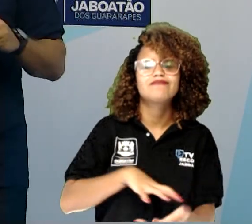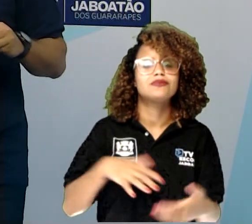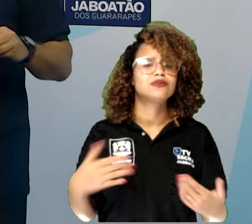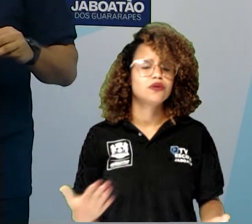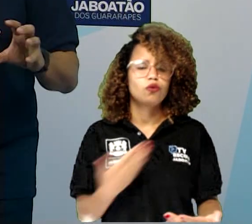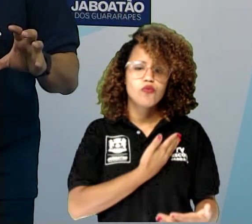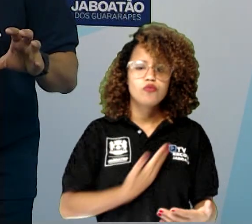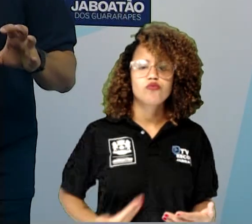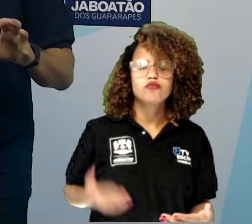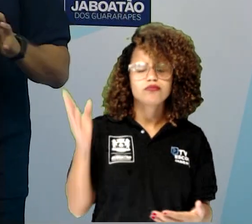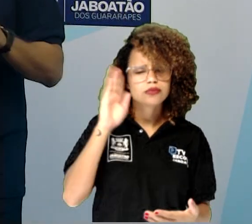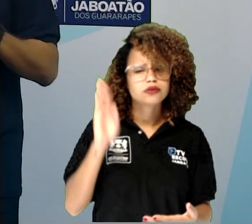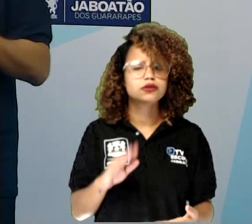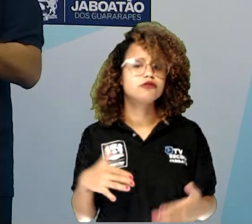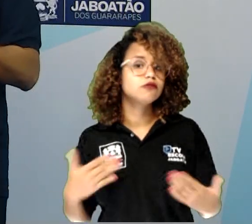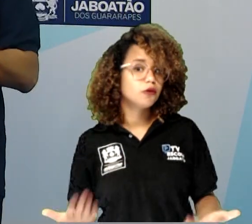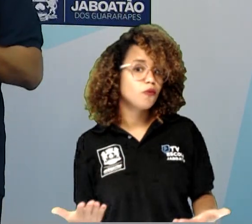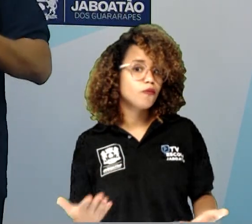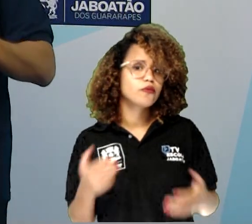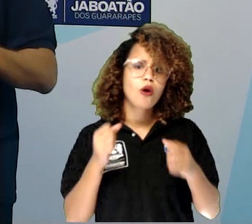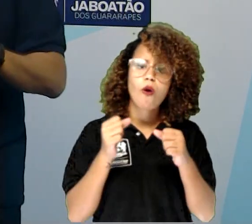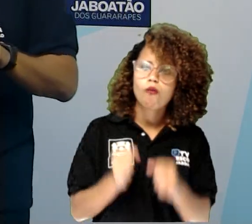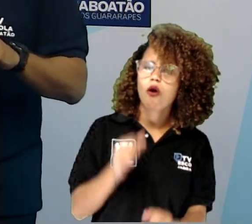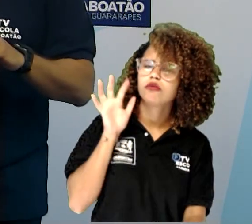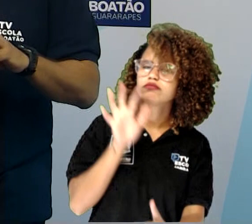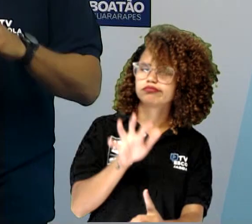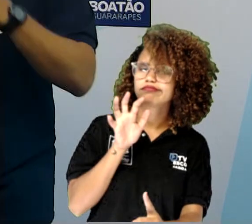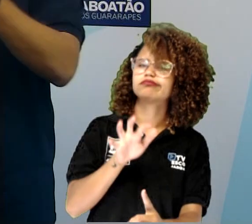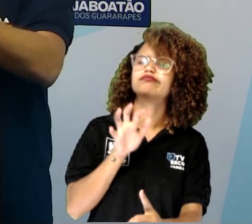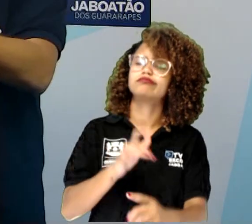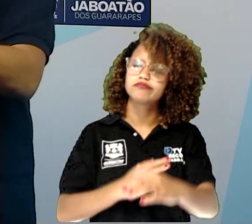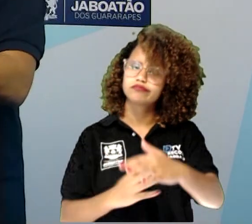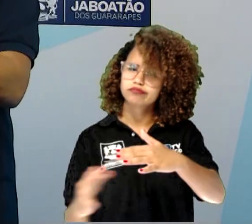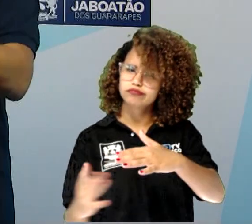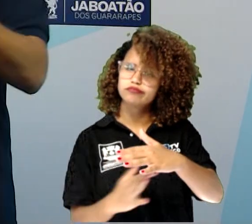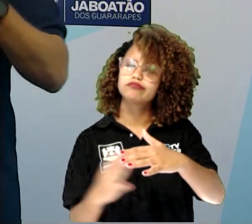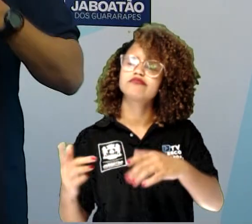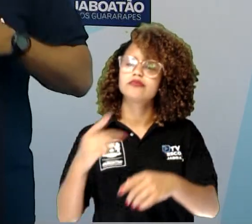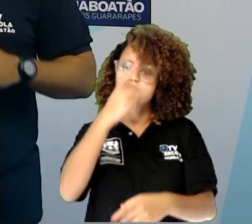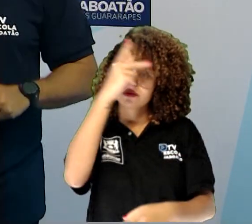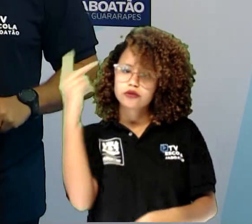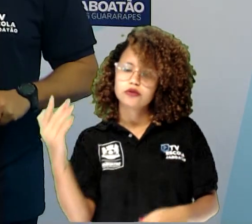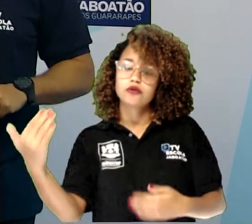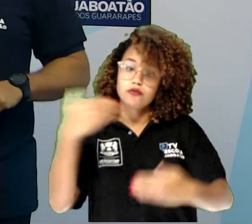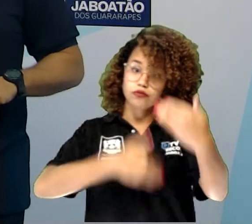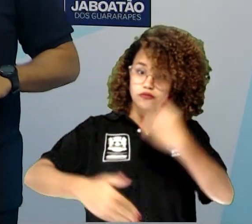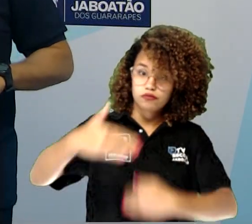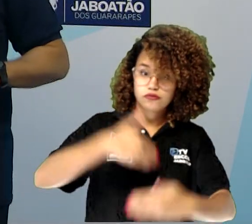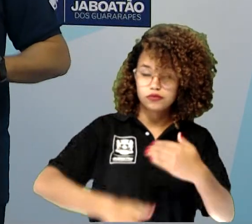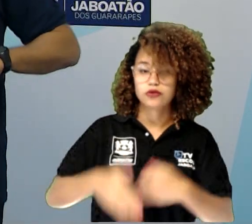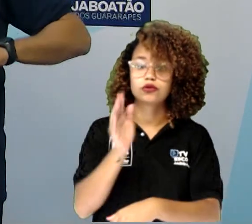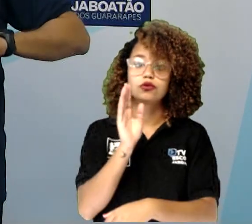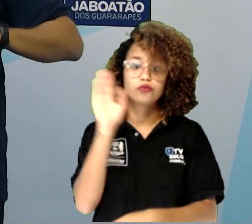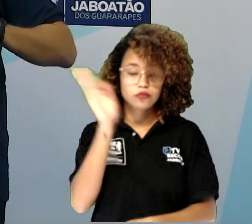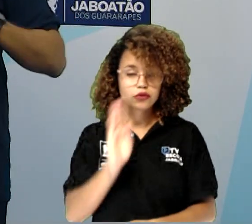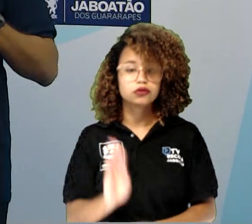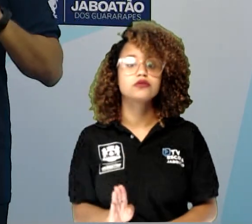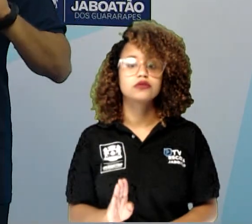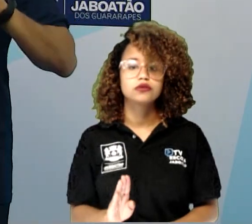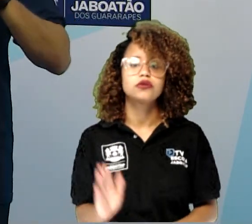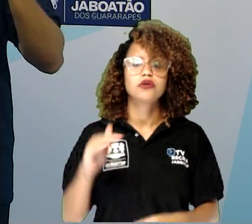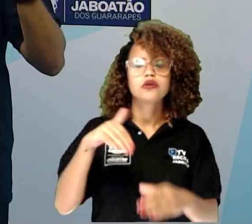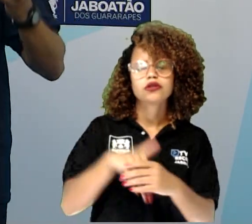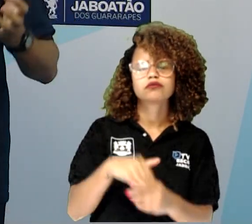governo brasileiro disse, a gente pode incentivar a imigração dessas pessoas para virem para o nosso Brasil. E dentro